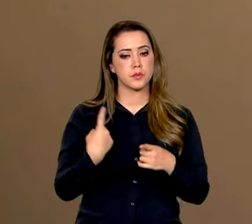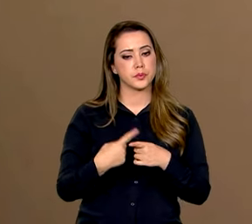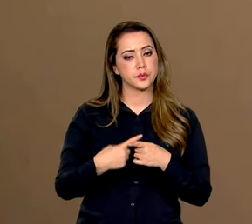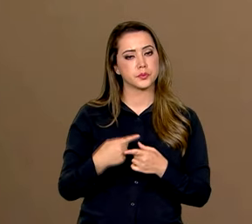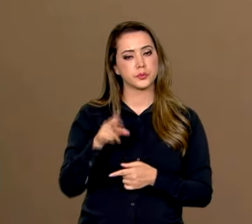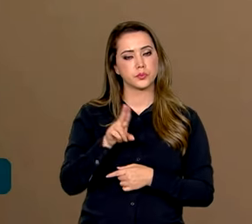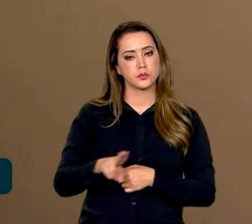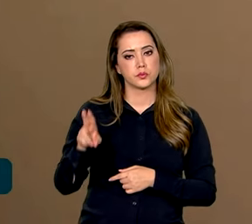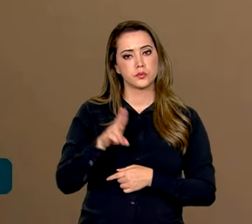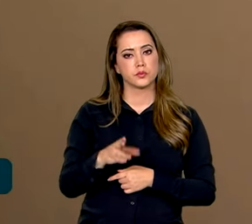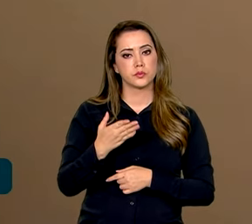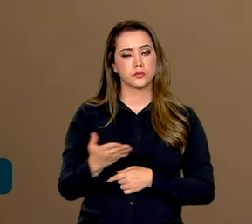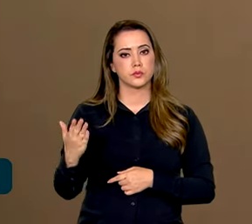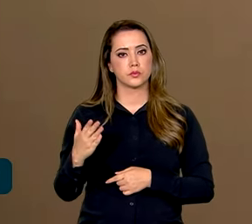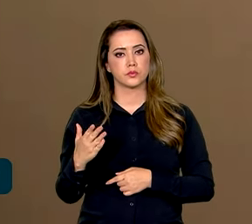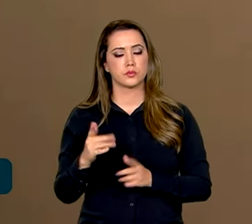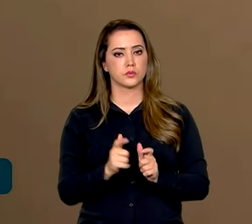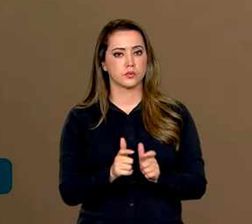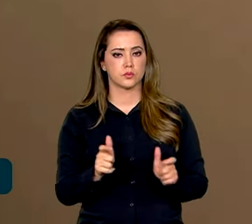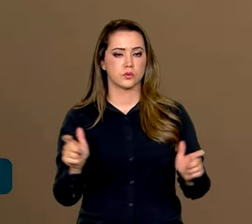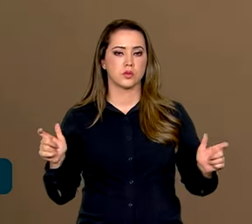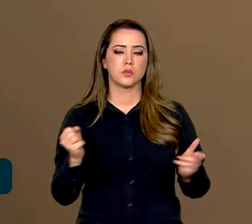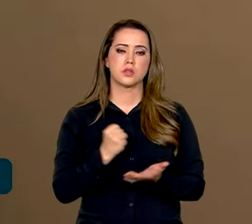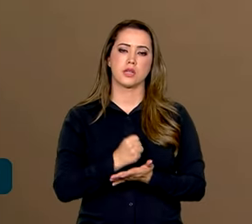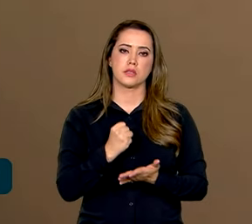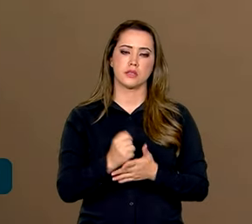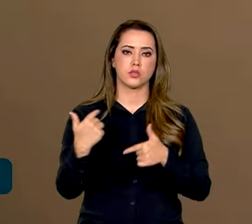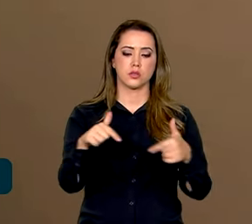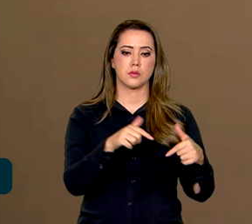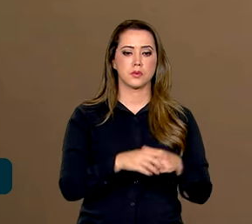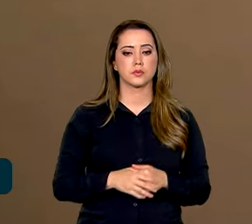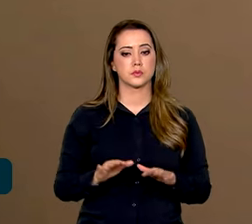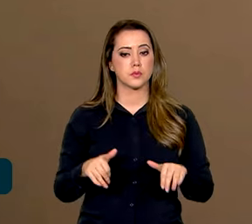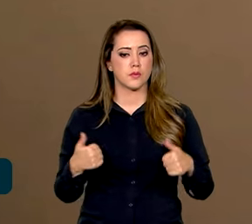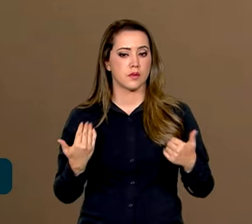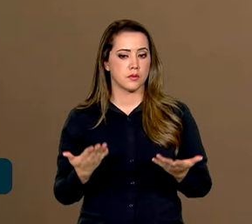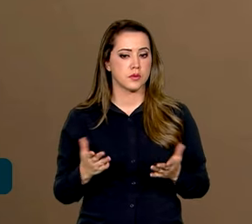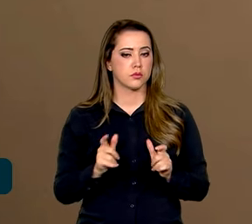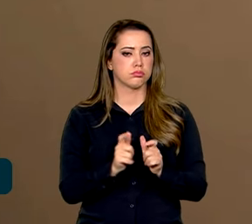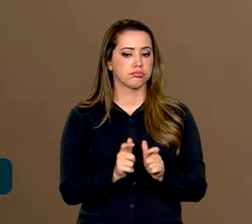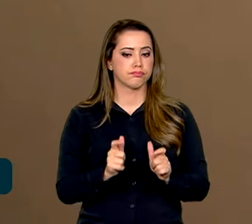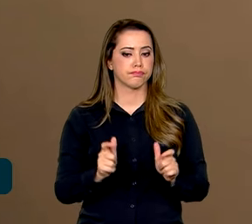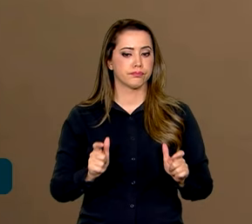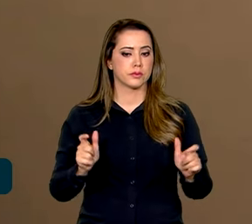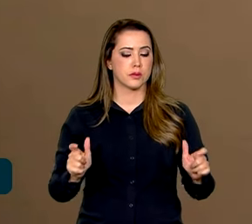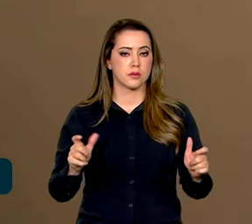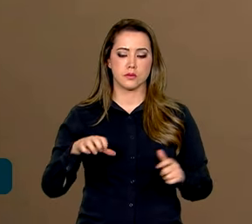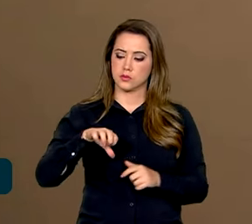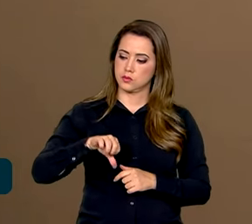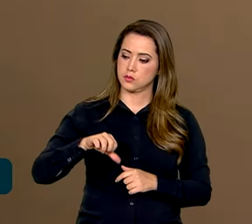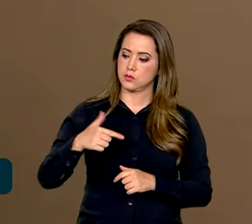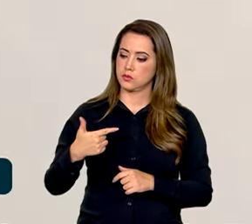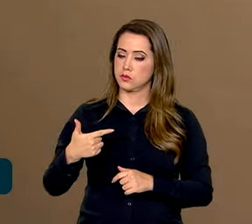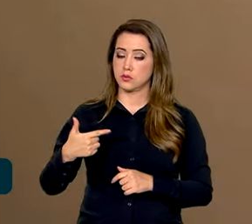meio da expansão da carteira de trabalho, né? Então, de um crescimento de